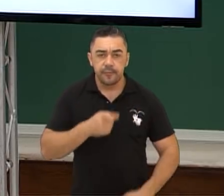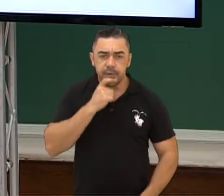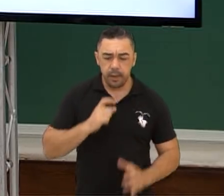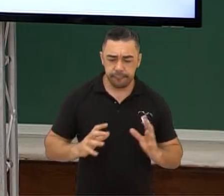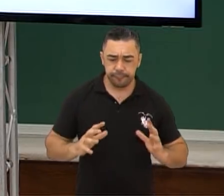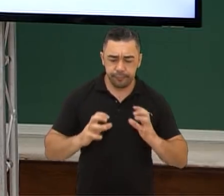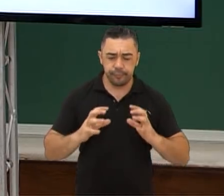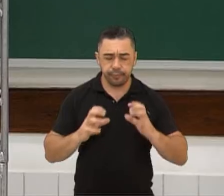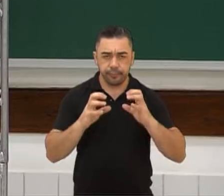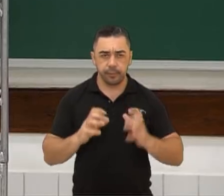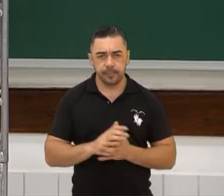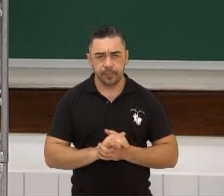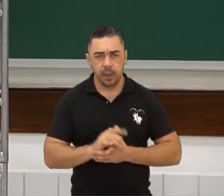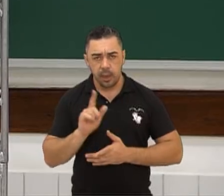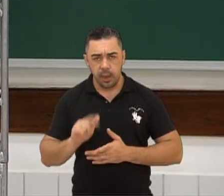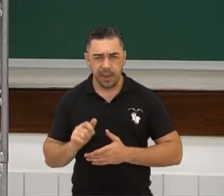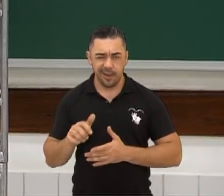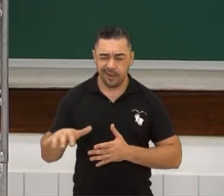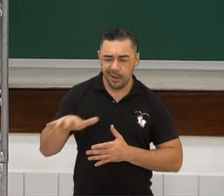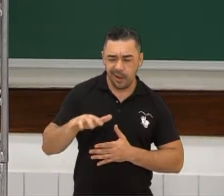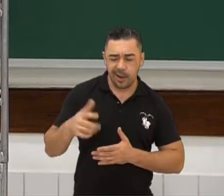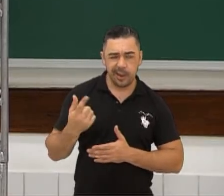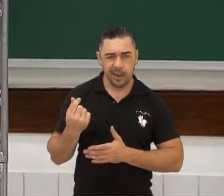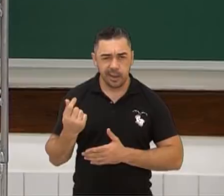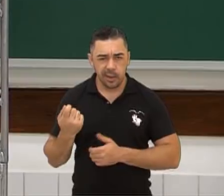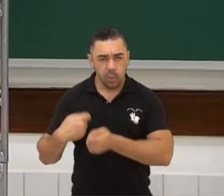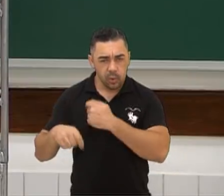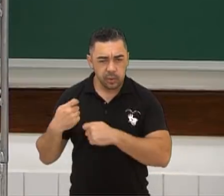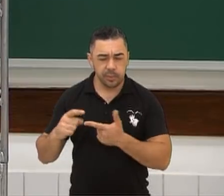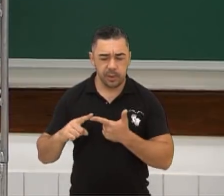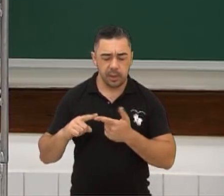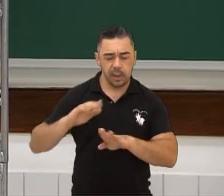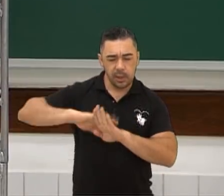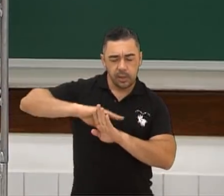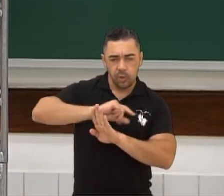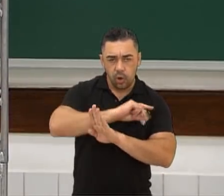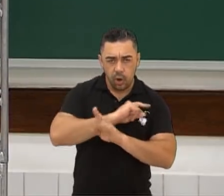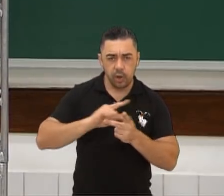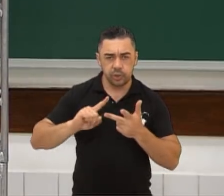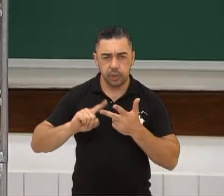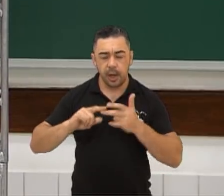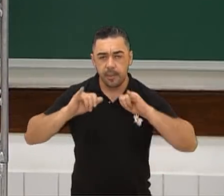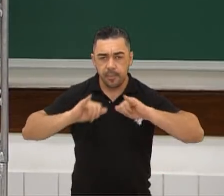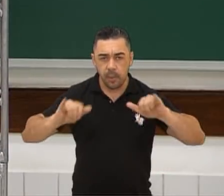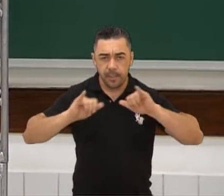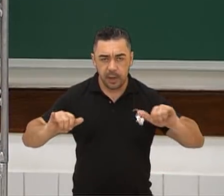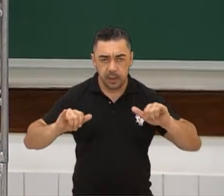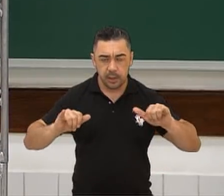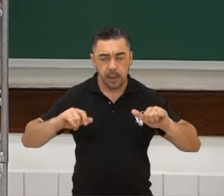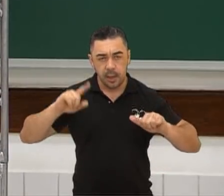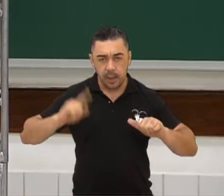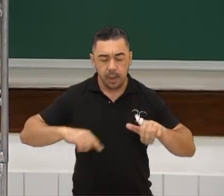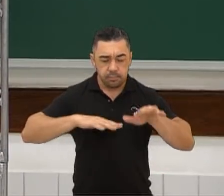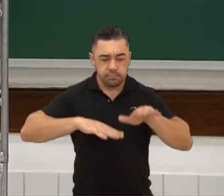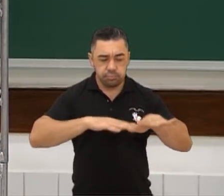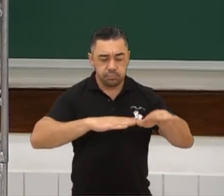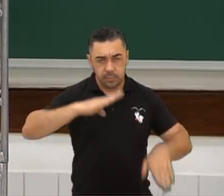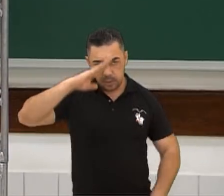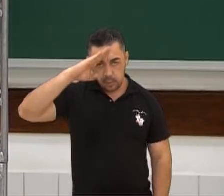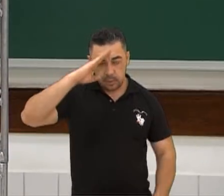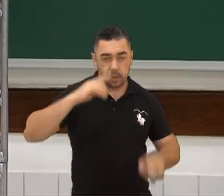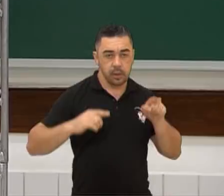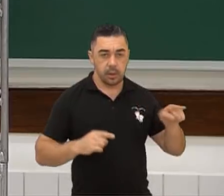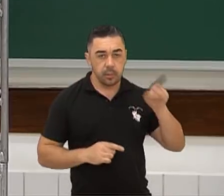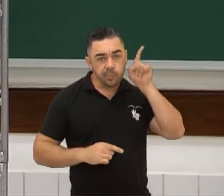Guerra Fria foi essa disputa econômica, ideológica, propagandística, foi essa disputa militar, então, entre